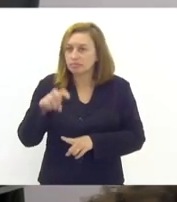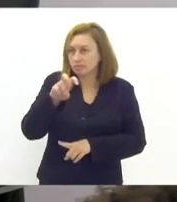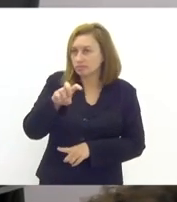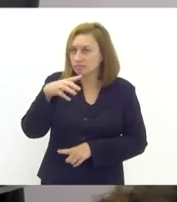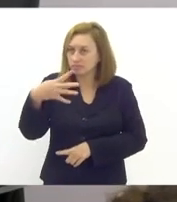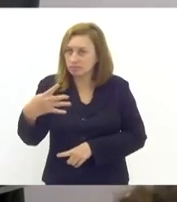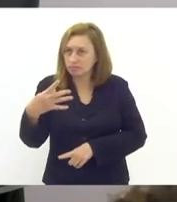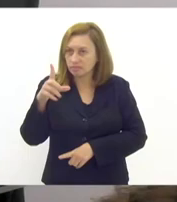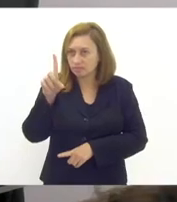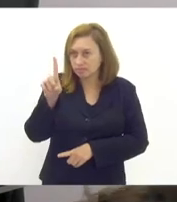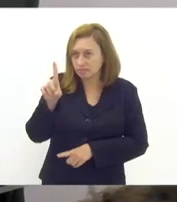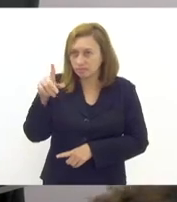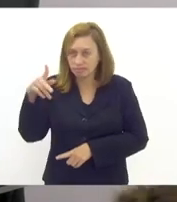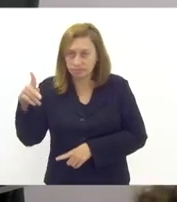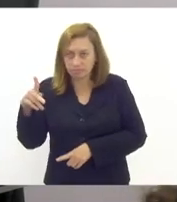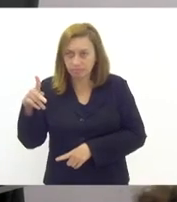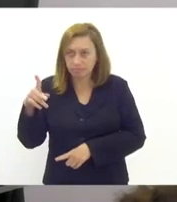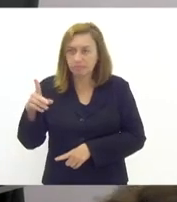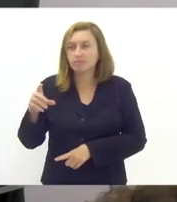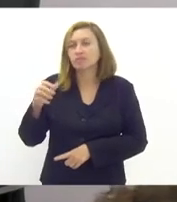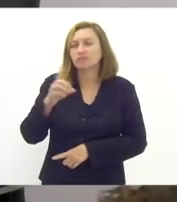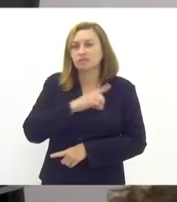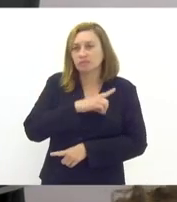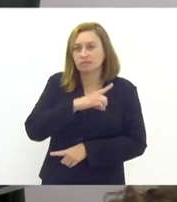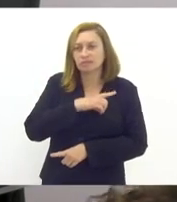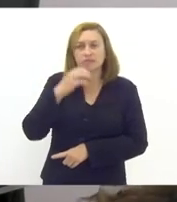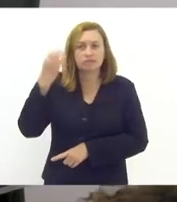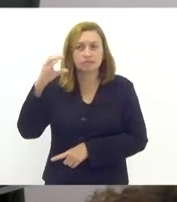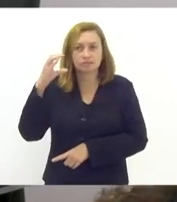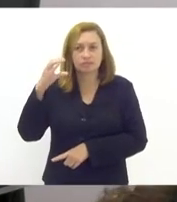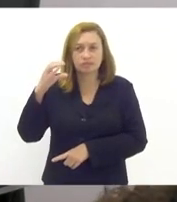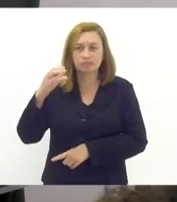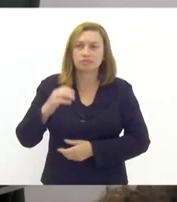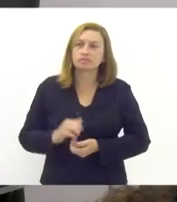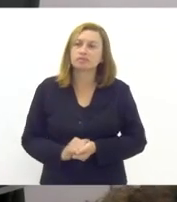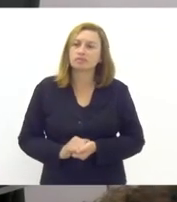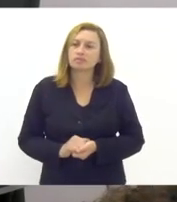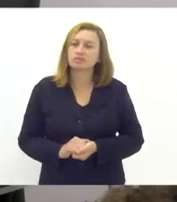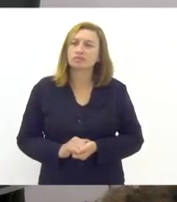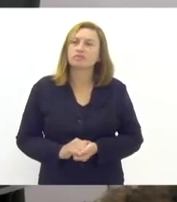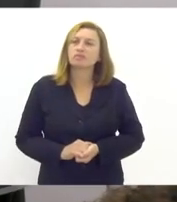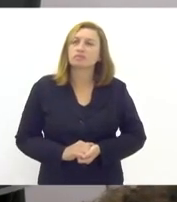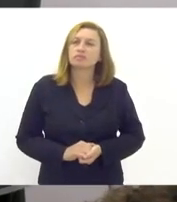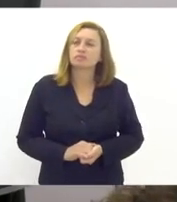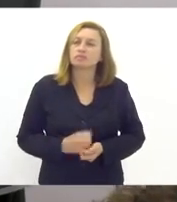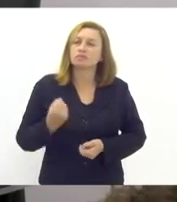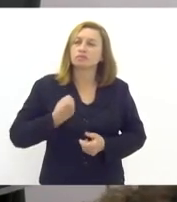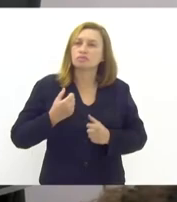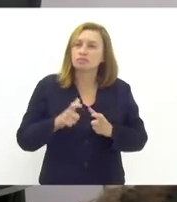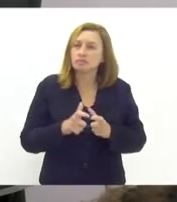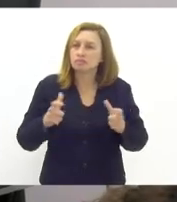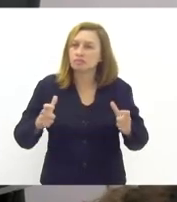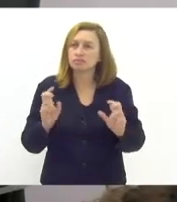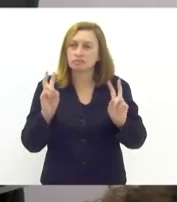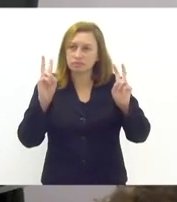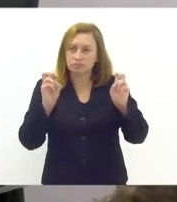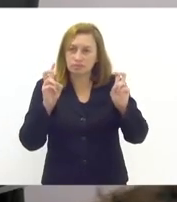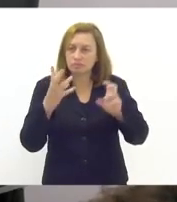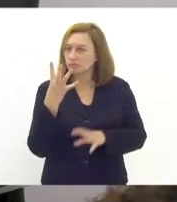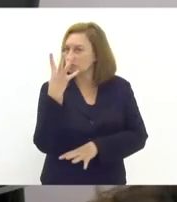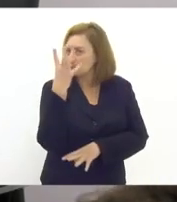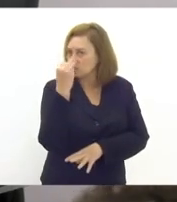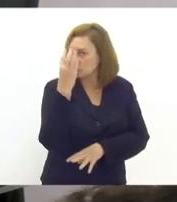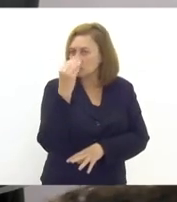54DP, a Delegacia de Niterói também é uma das recordistas em casos de